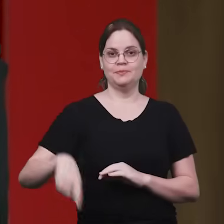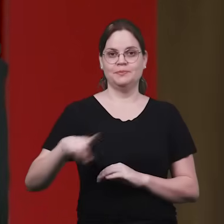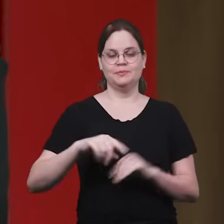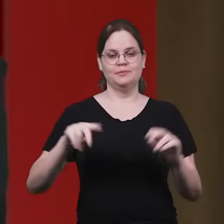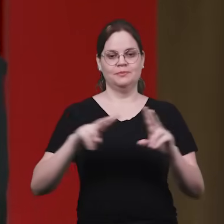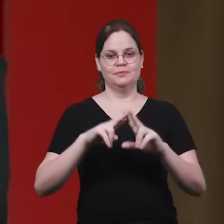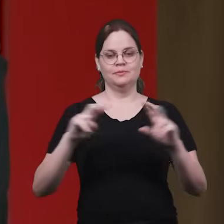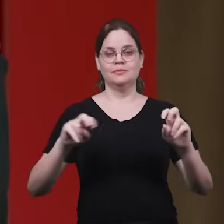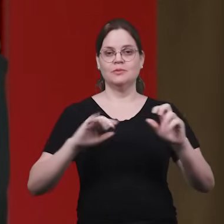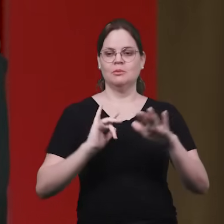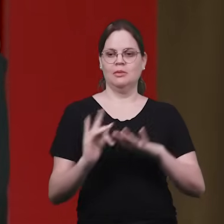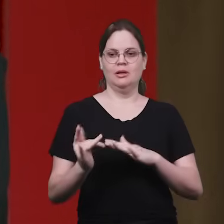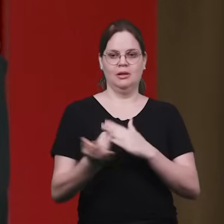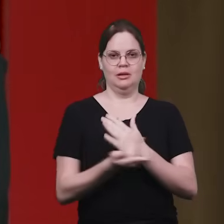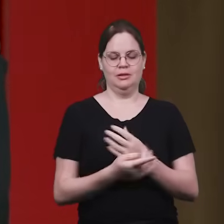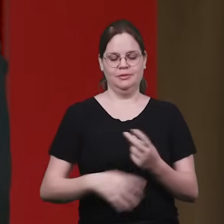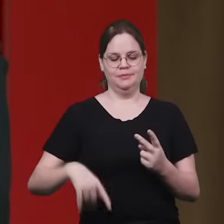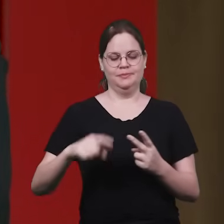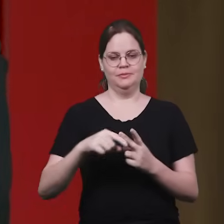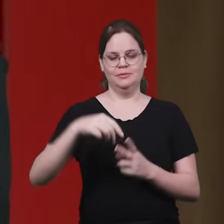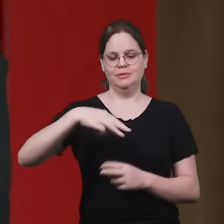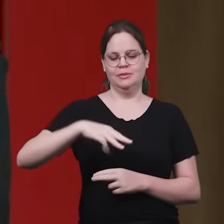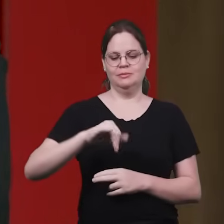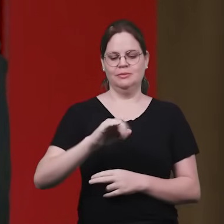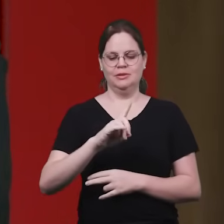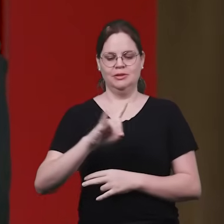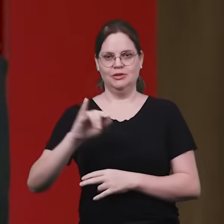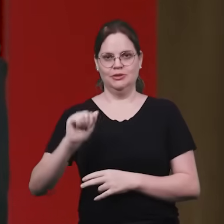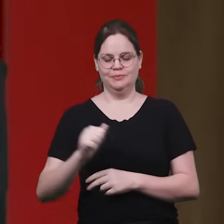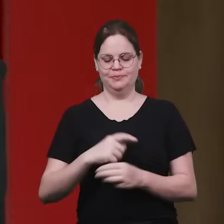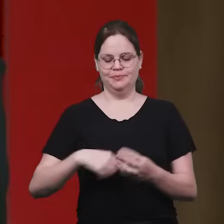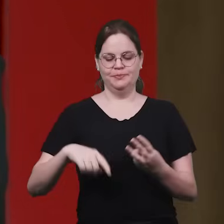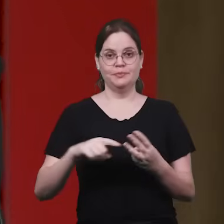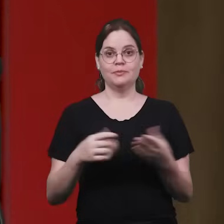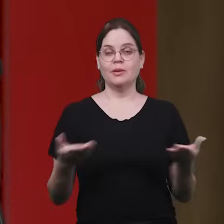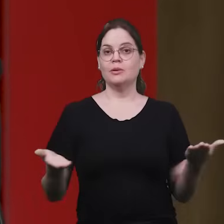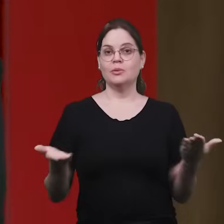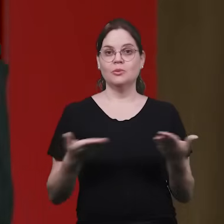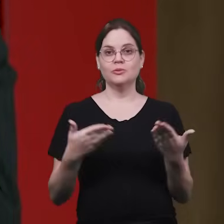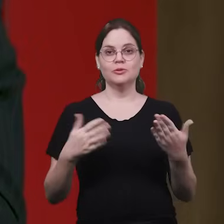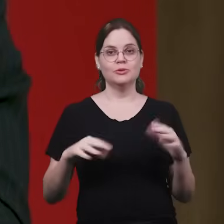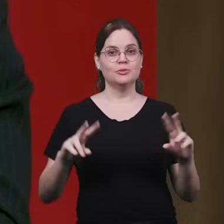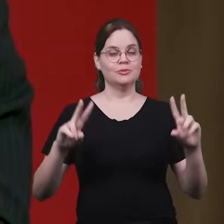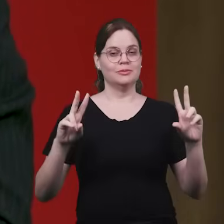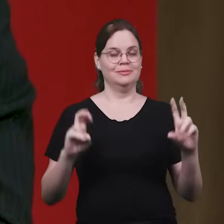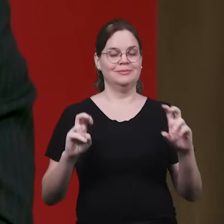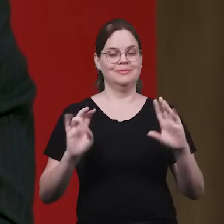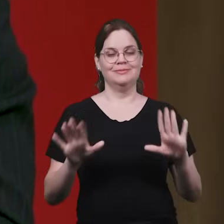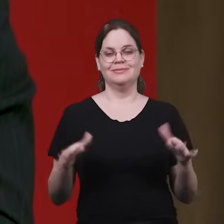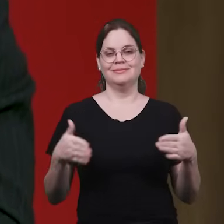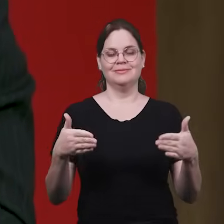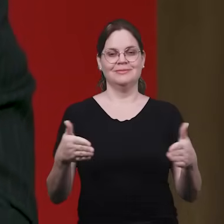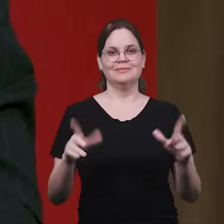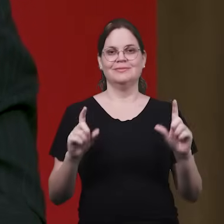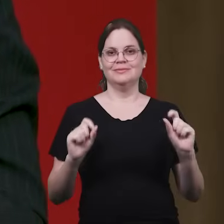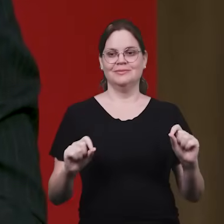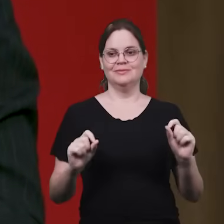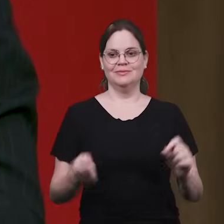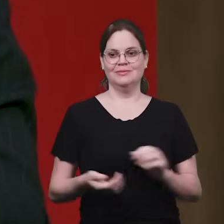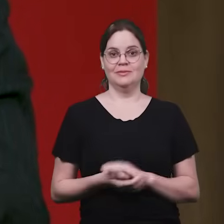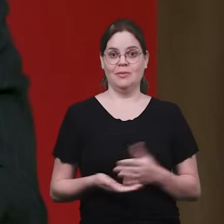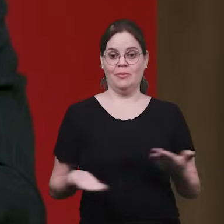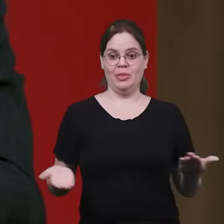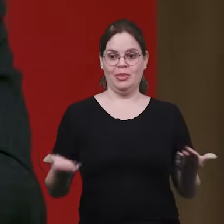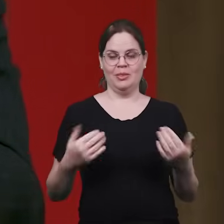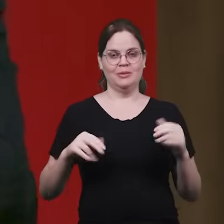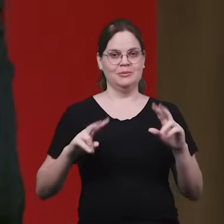redes sociais, nós vamos falar de mídias, e hoje o tema ele vai ser voltado para, nesse